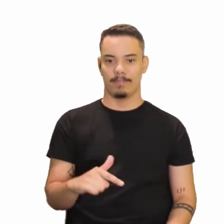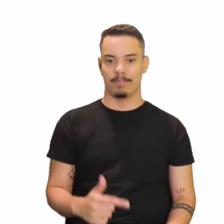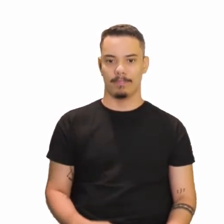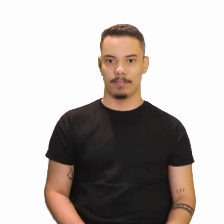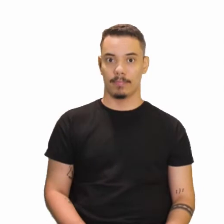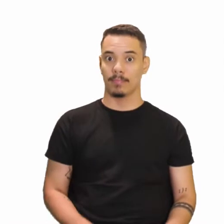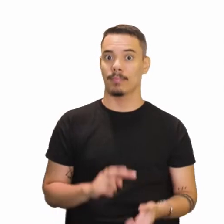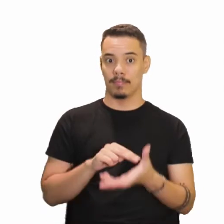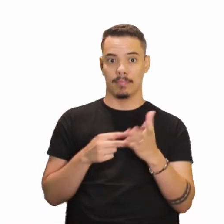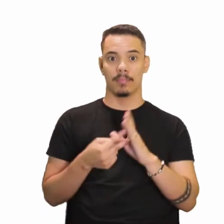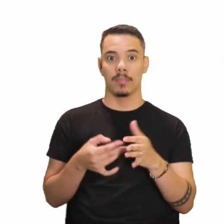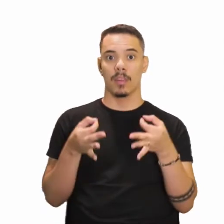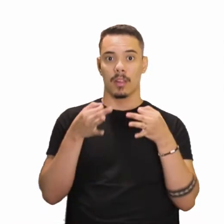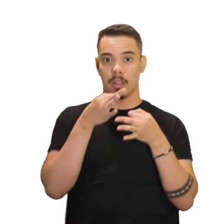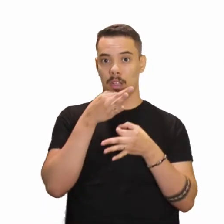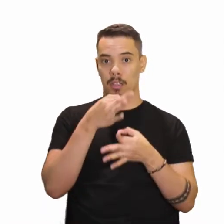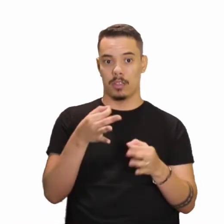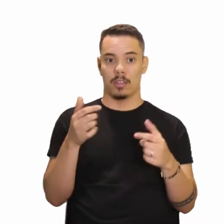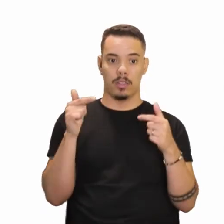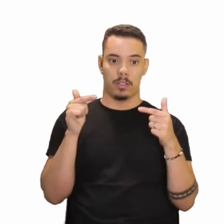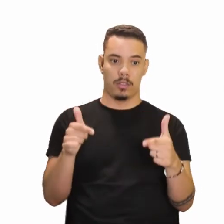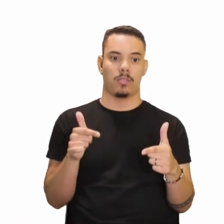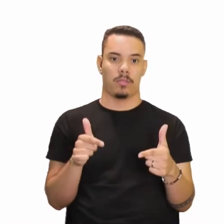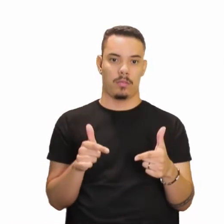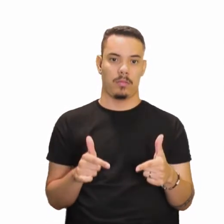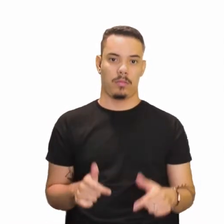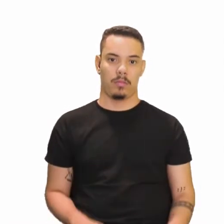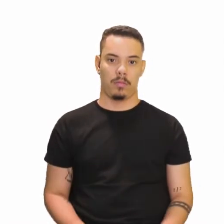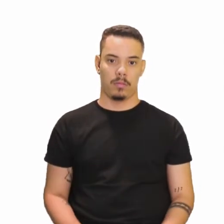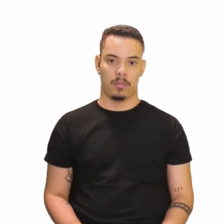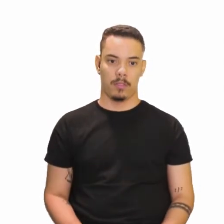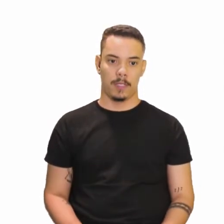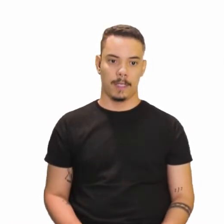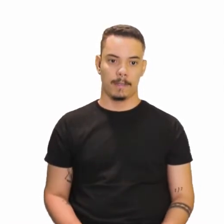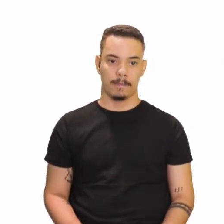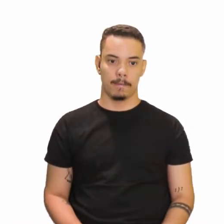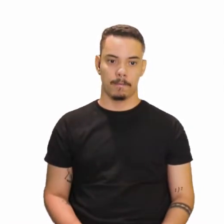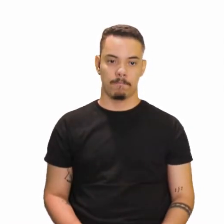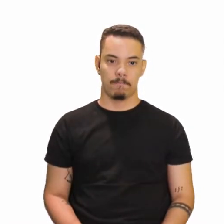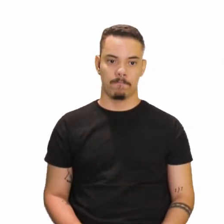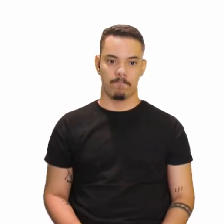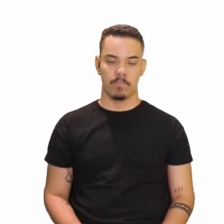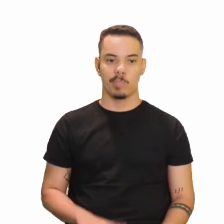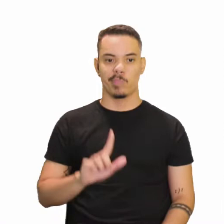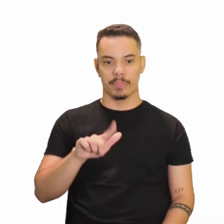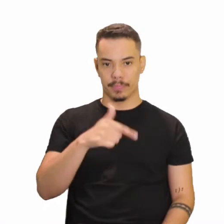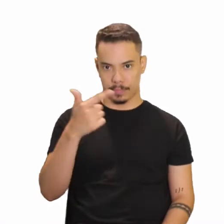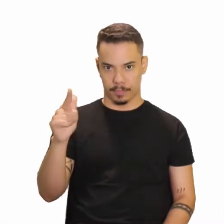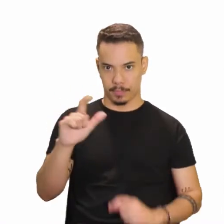tá criticando de forma de humor mas outro cartão a Cartoon aqui para você ó